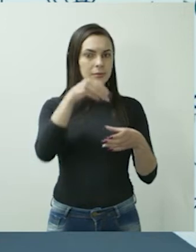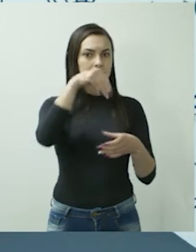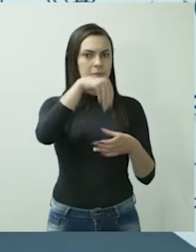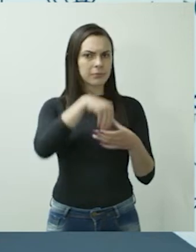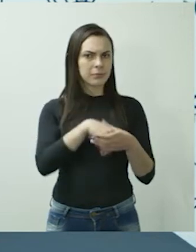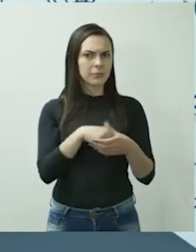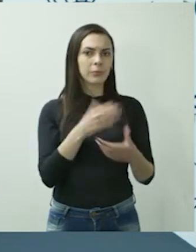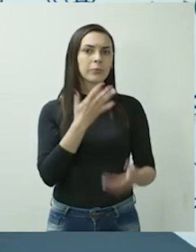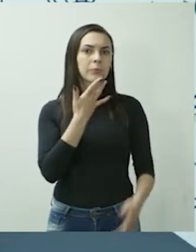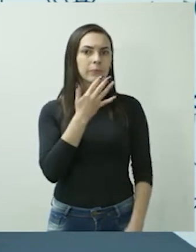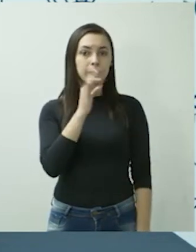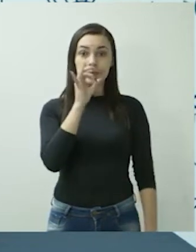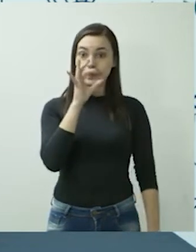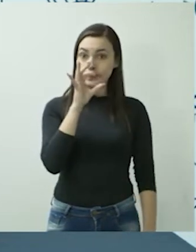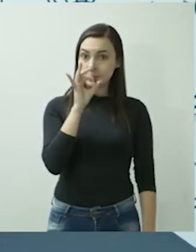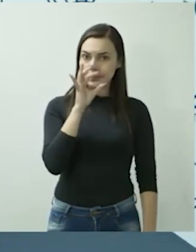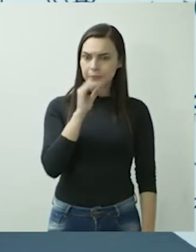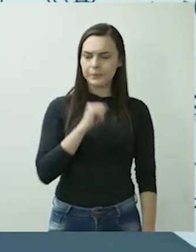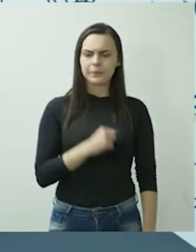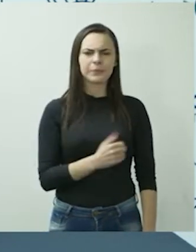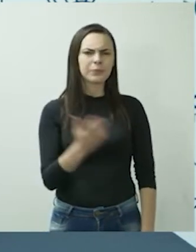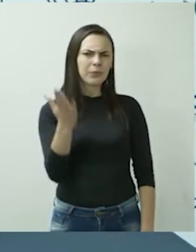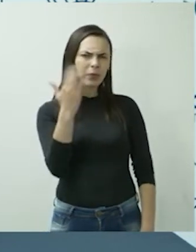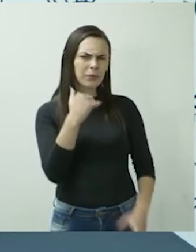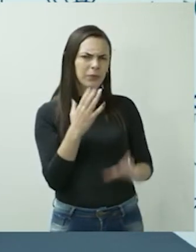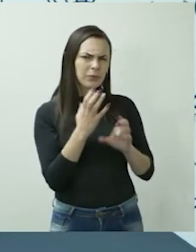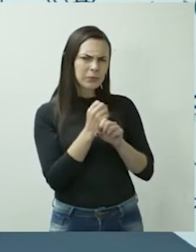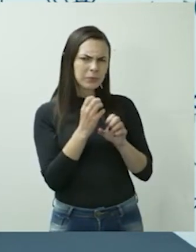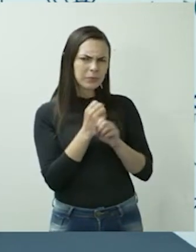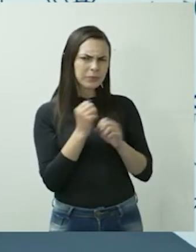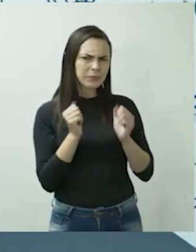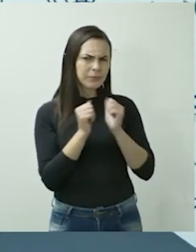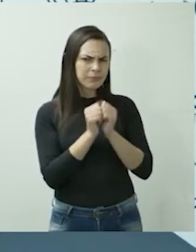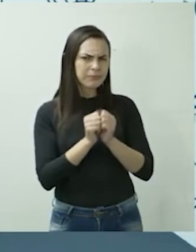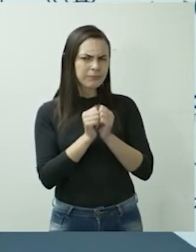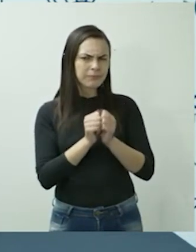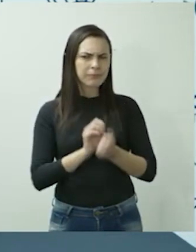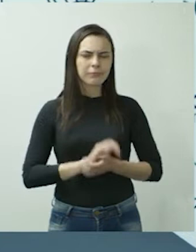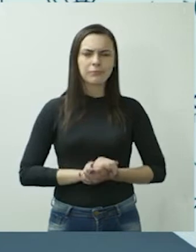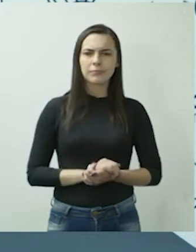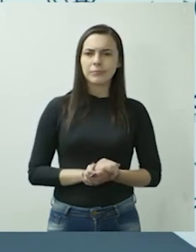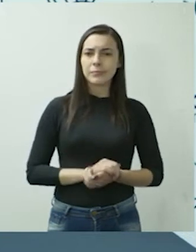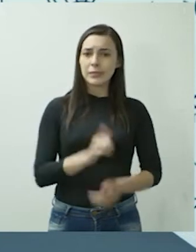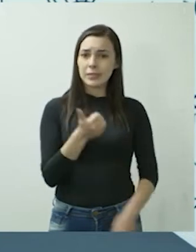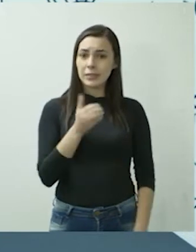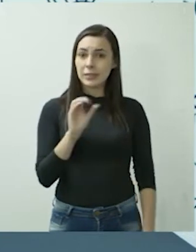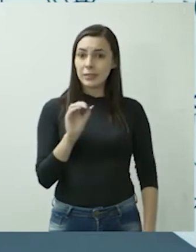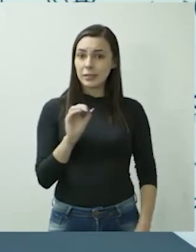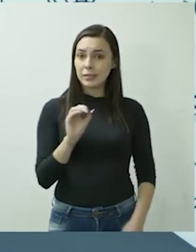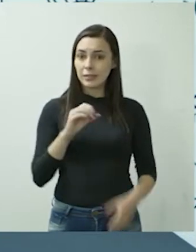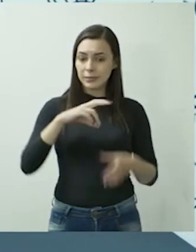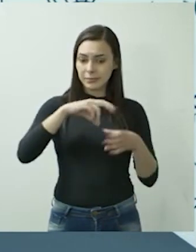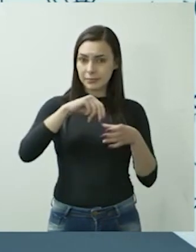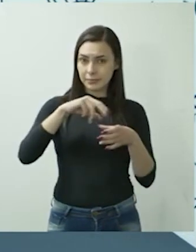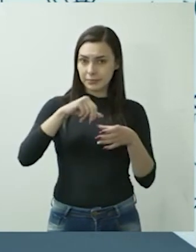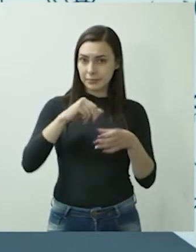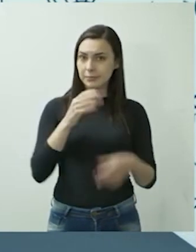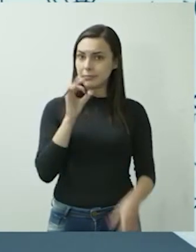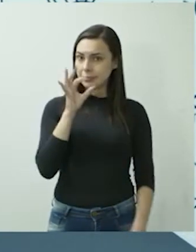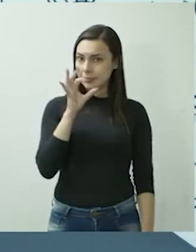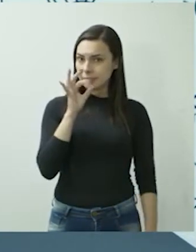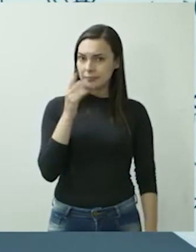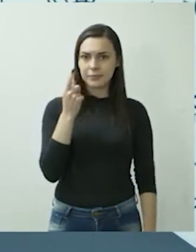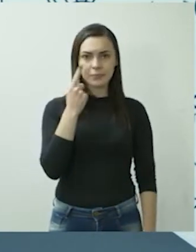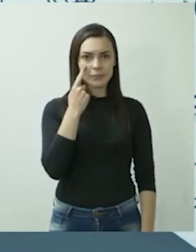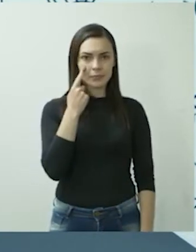tampinhas verdes. Vamos contar aqui com a professora Márcia? 10 tampinhas verdes. Olha só.